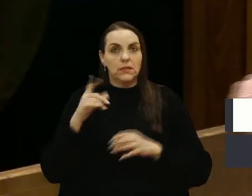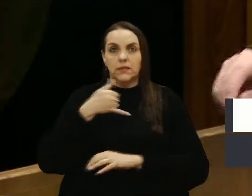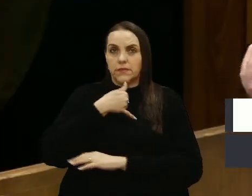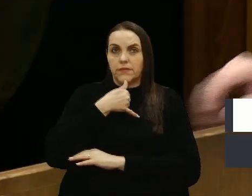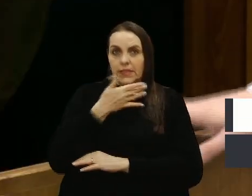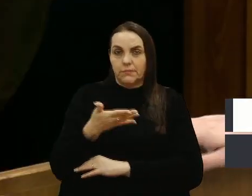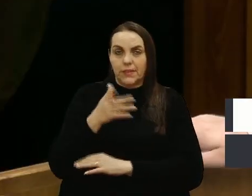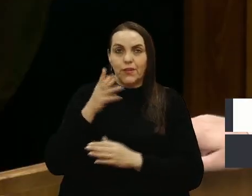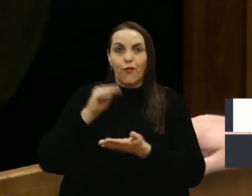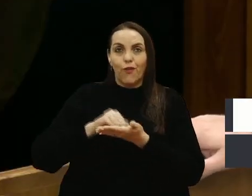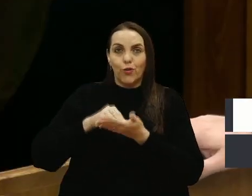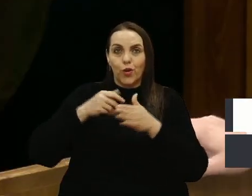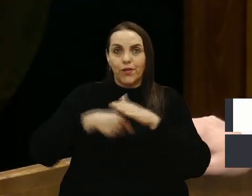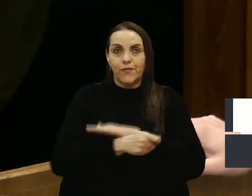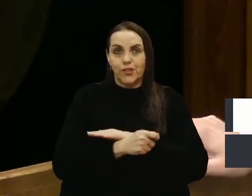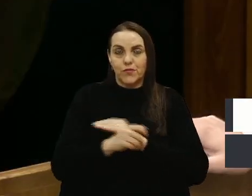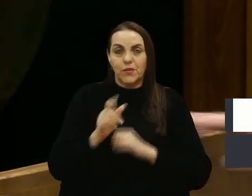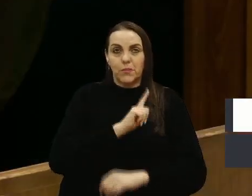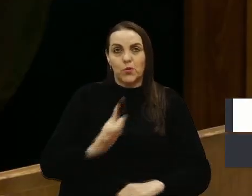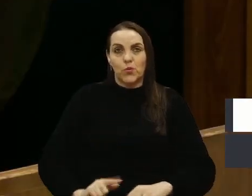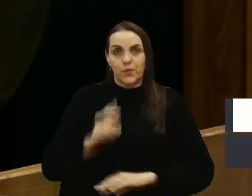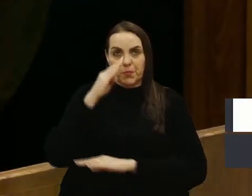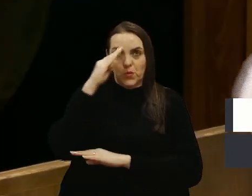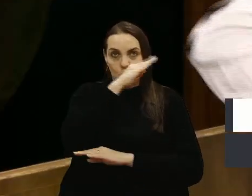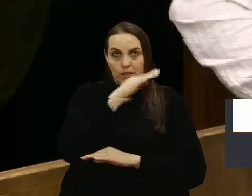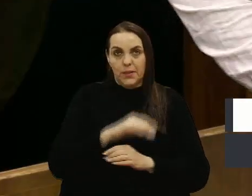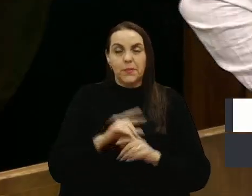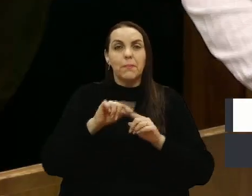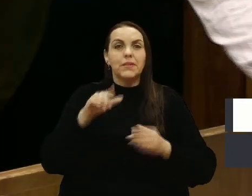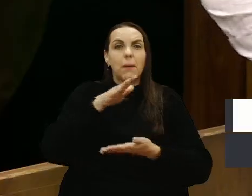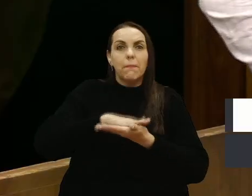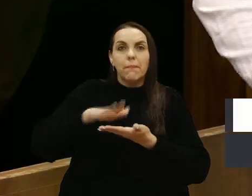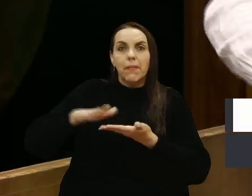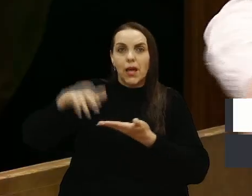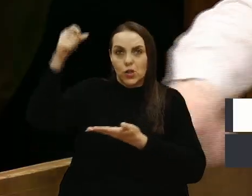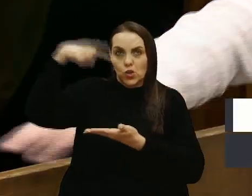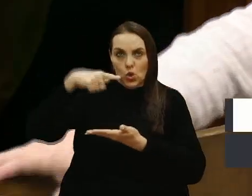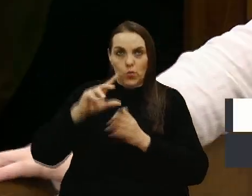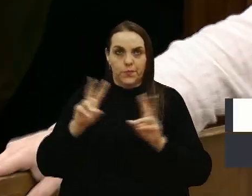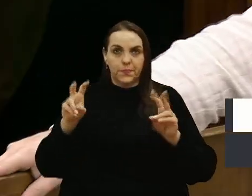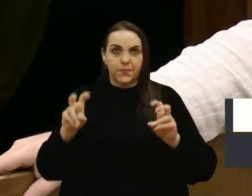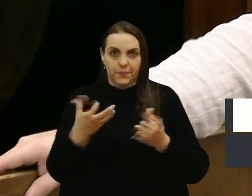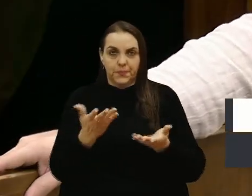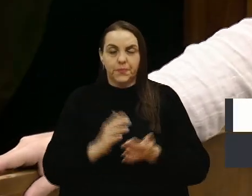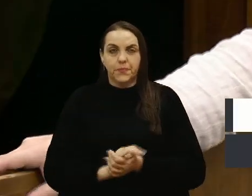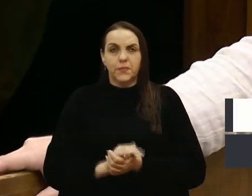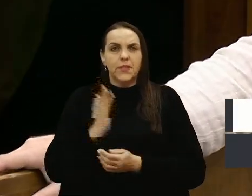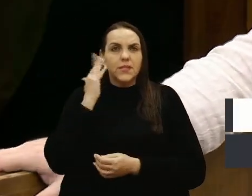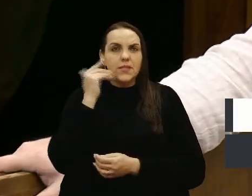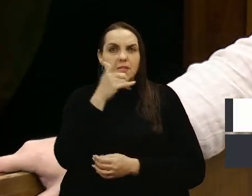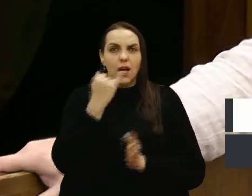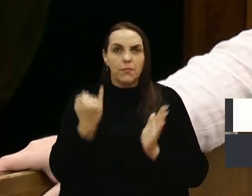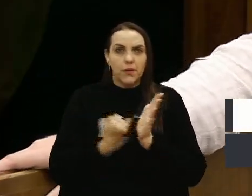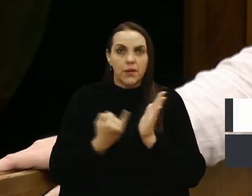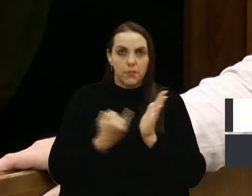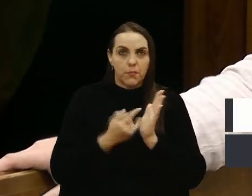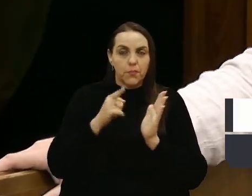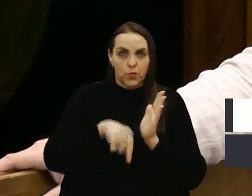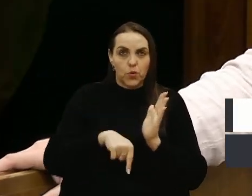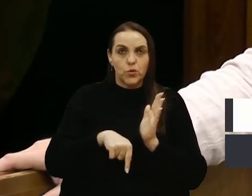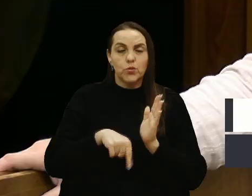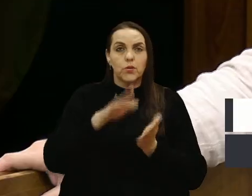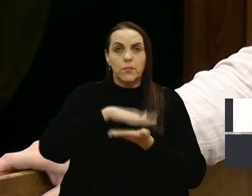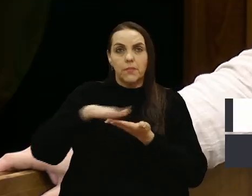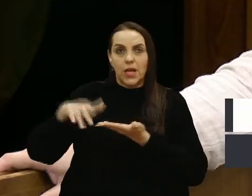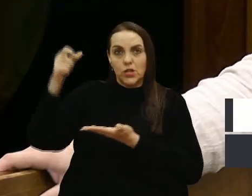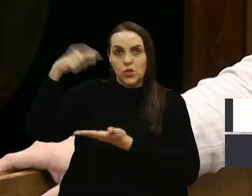por falta de investimento do governo Bolsonaro. Mas vamos tratar de placas solares. O senhor sabe que a tributação das placas solares no Brasil se